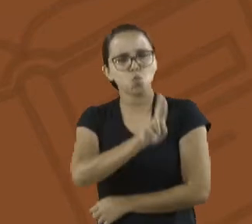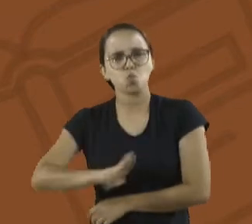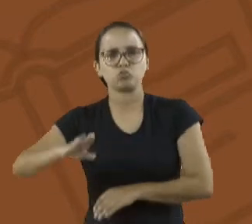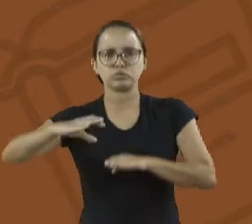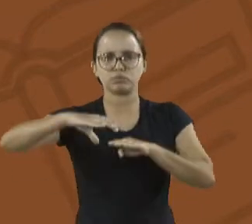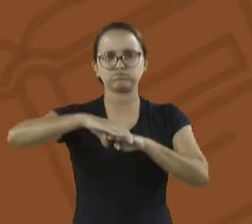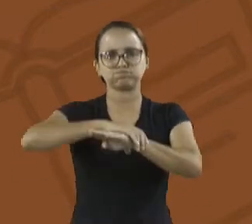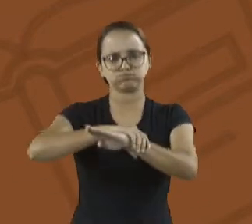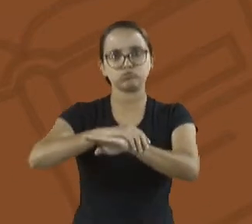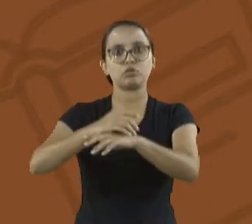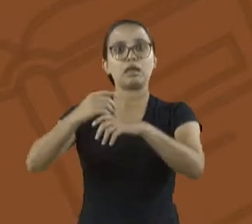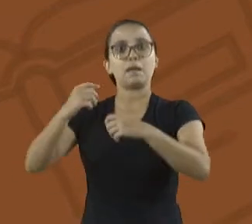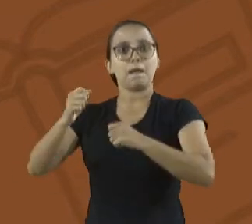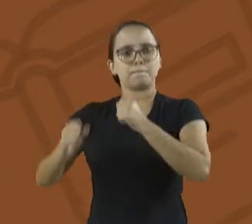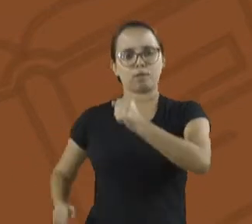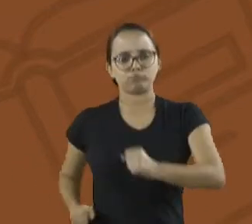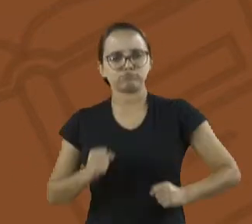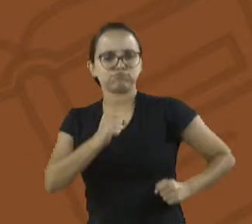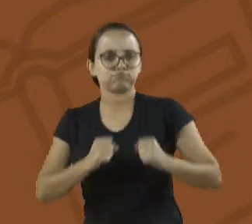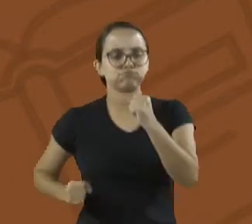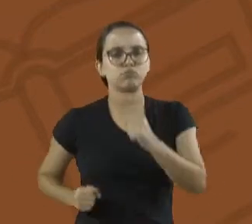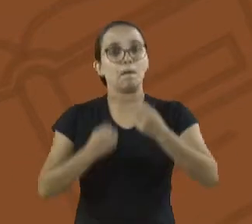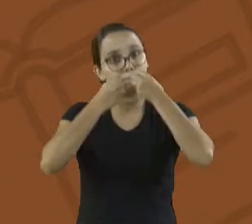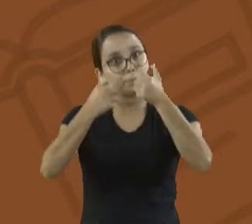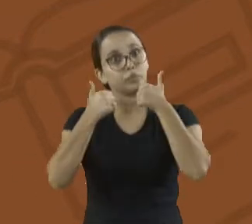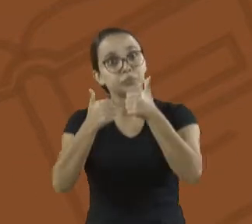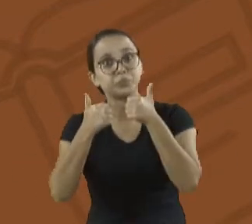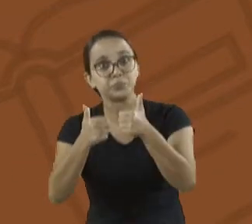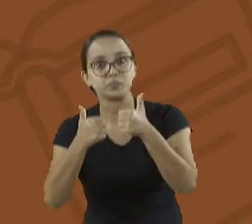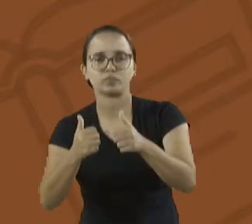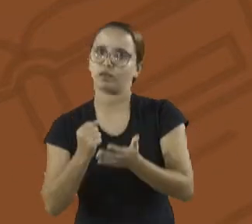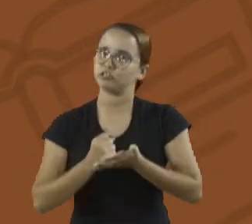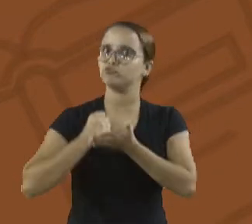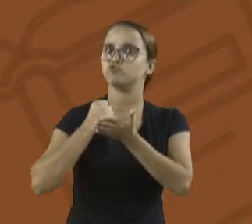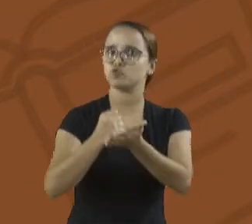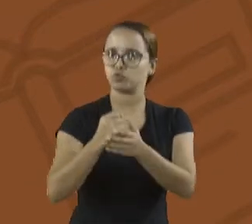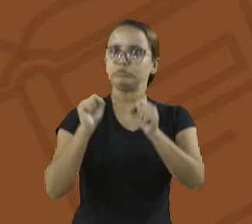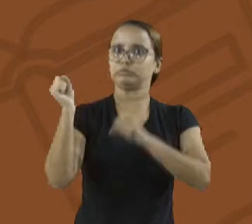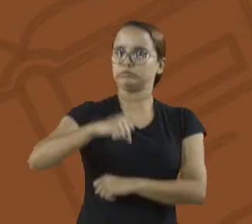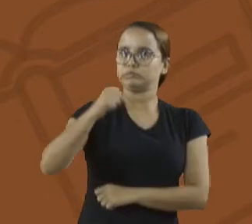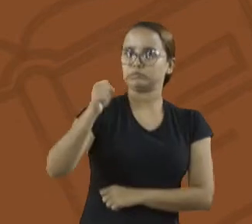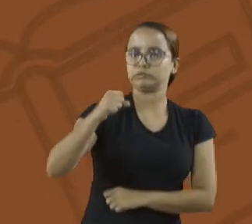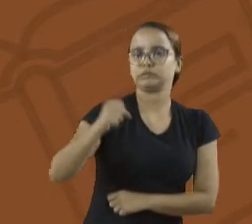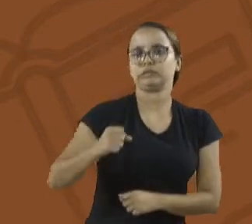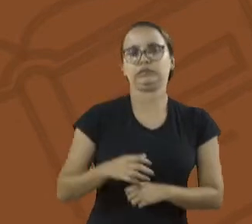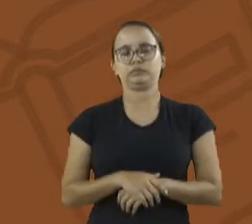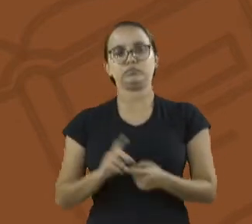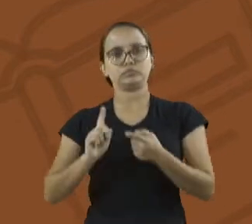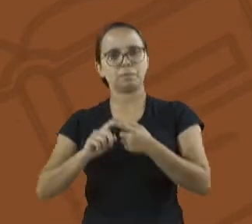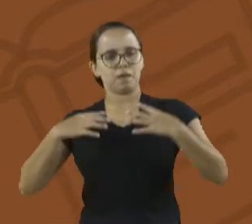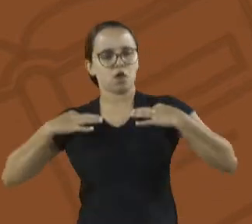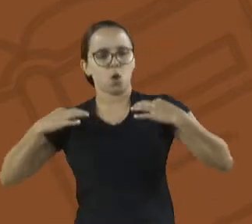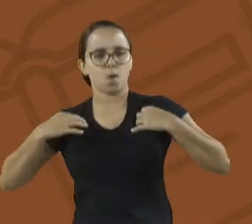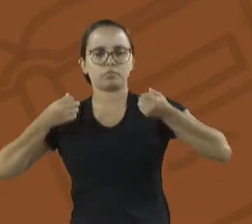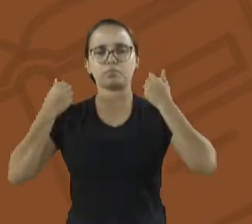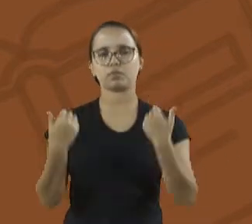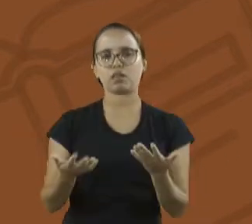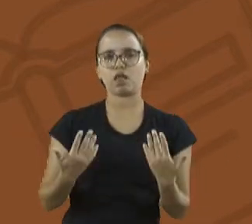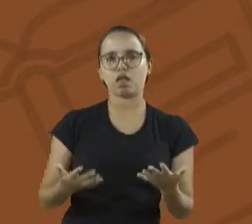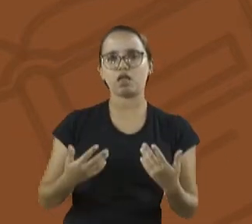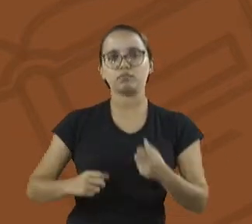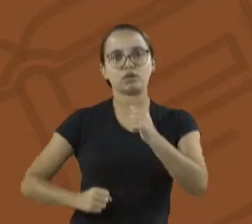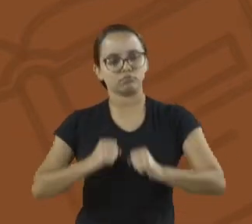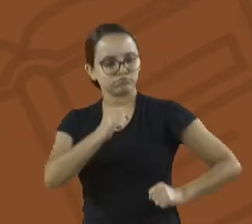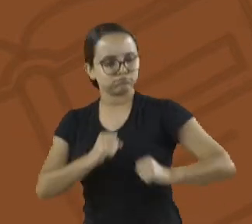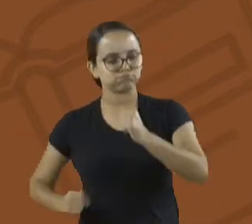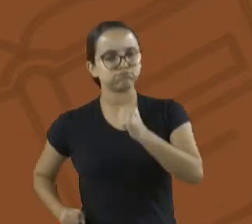estilo de vida legal para ele, vai começar a usar roupas mais despojadas, né? Eu sei que para cada ocasião existe